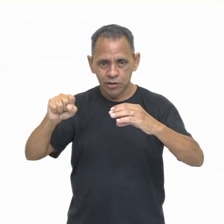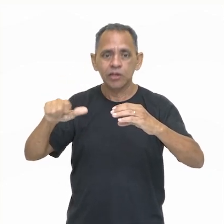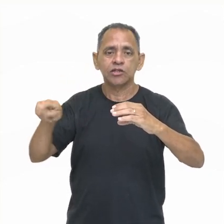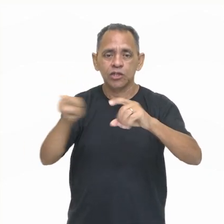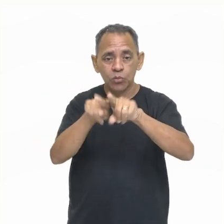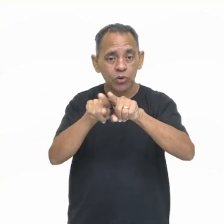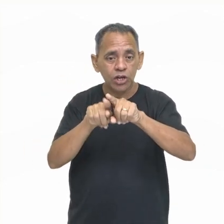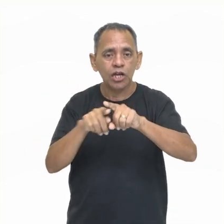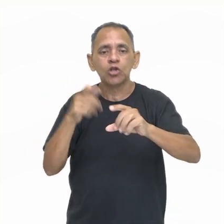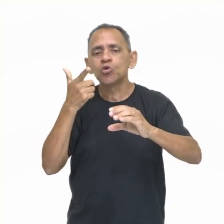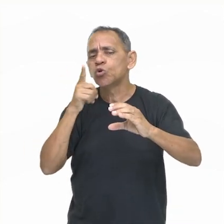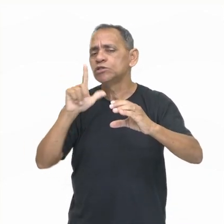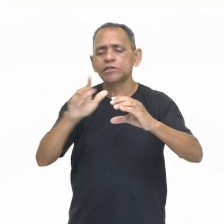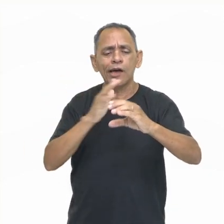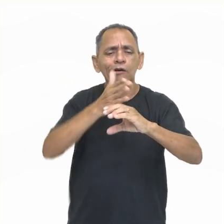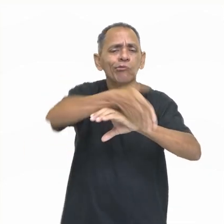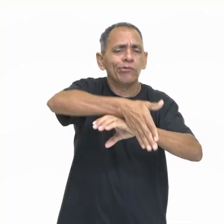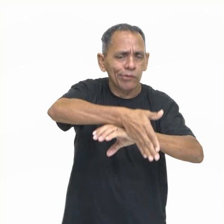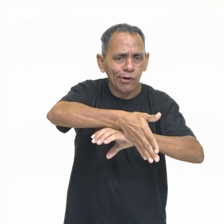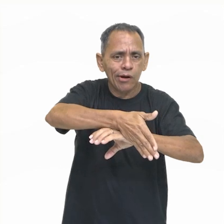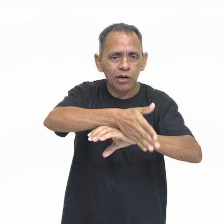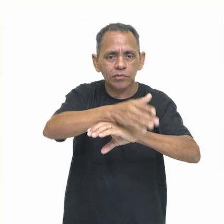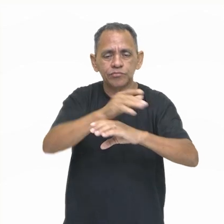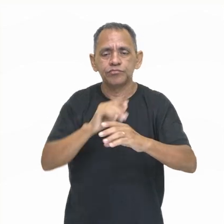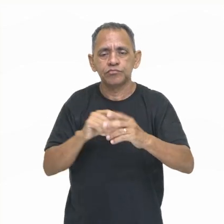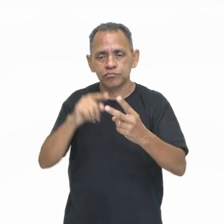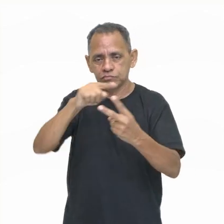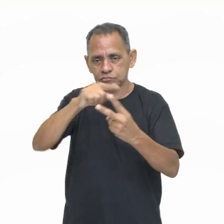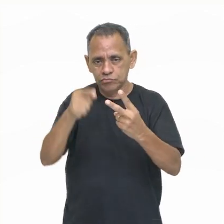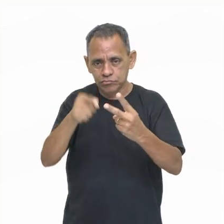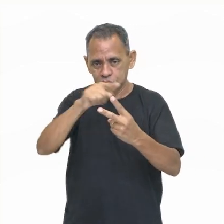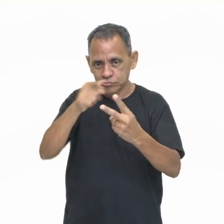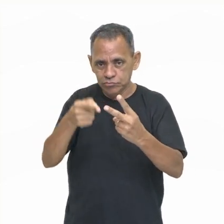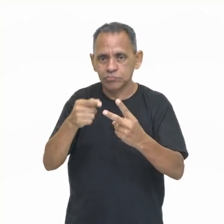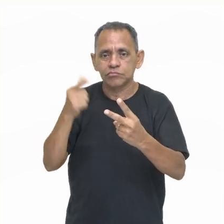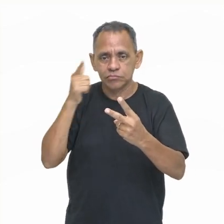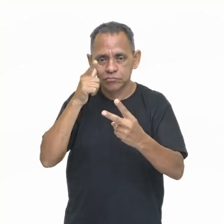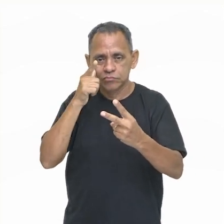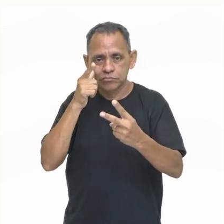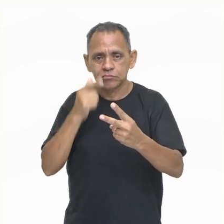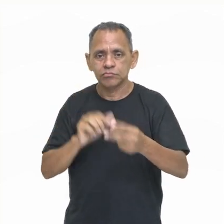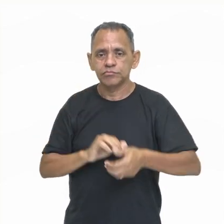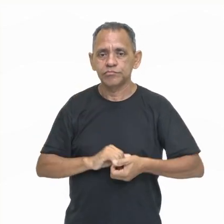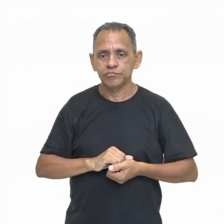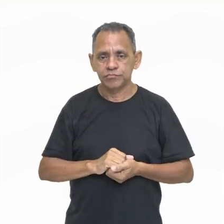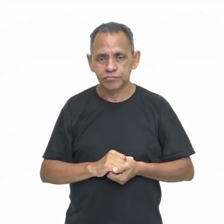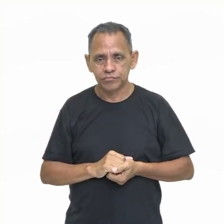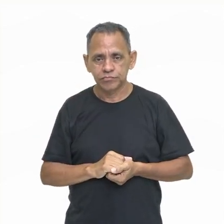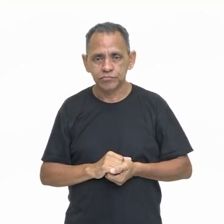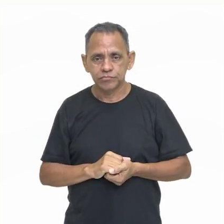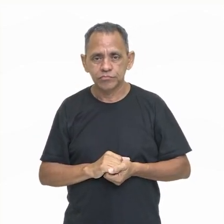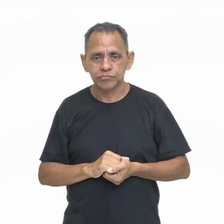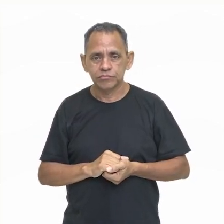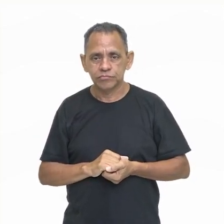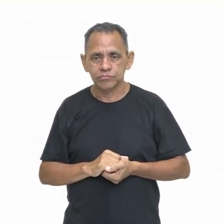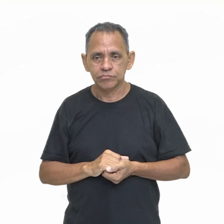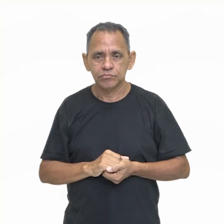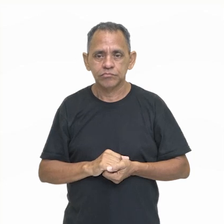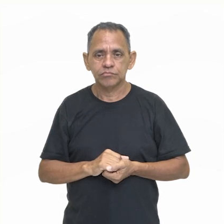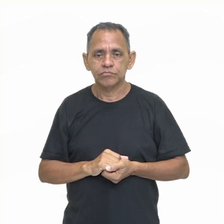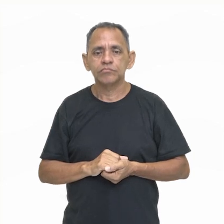fracamente. Então, voltando à estrutura, a gente vai conseguir observar bem essas proteínas, né? Então, a periférica, ela